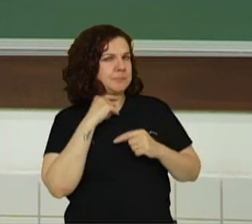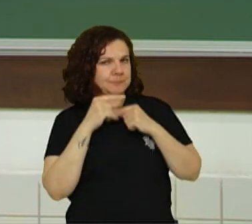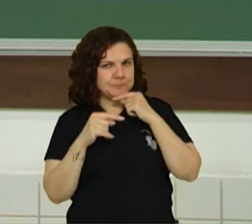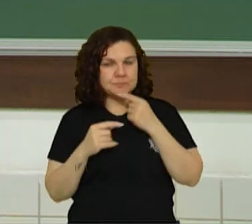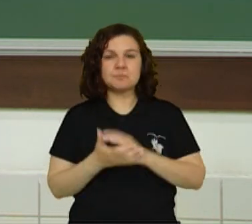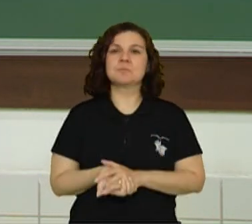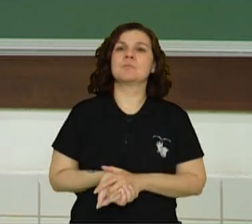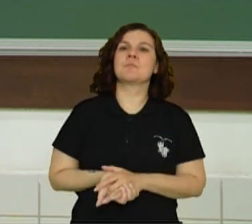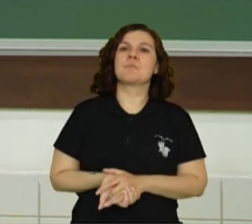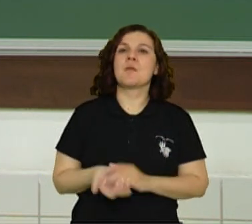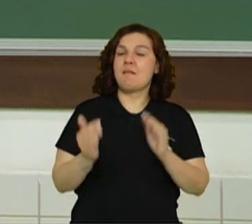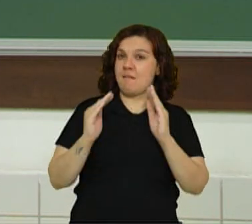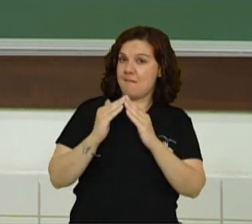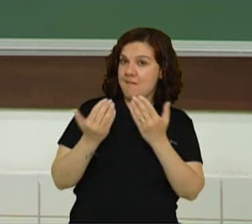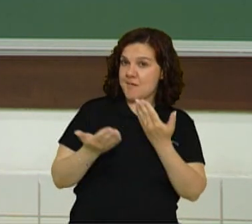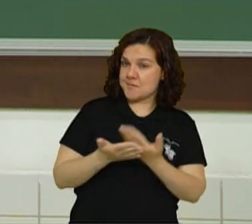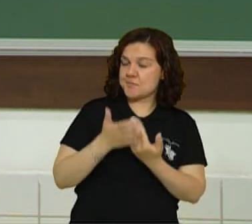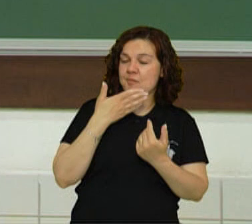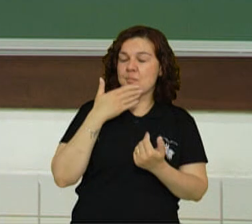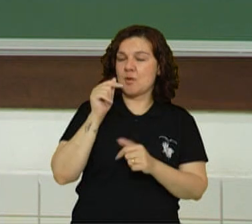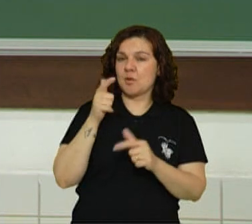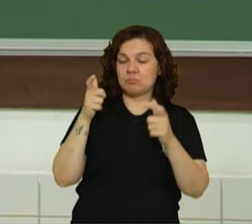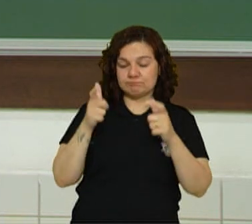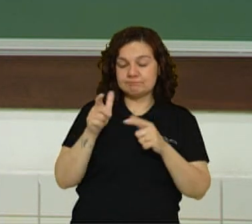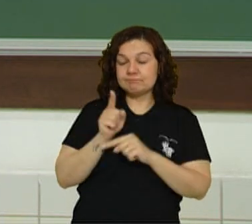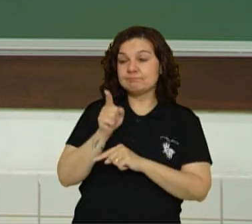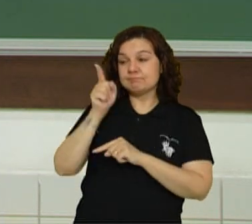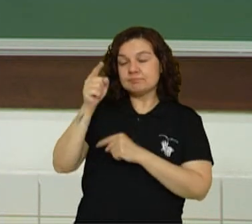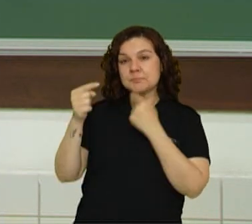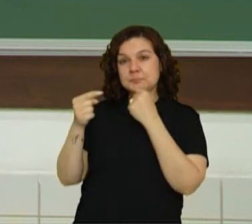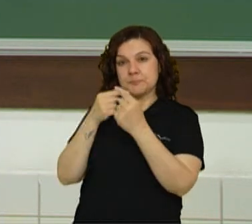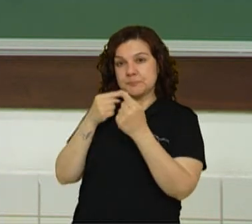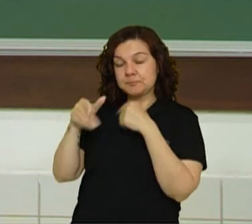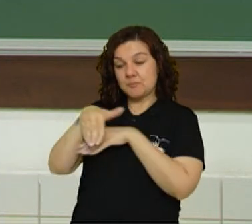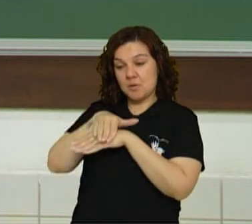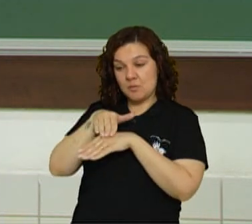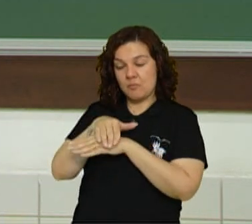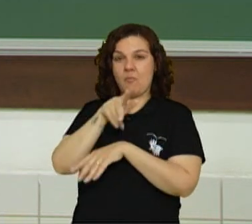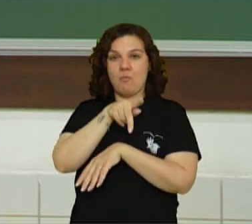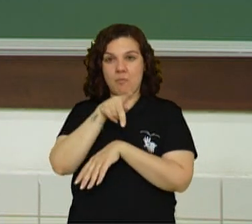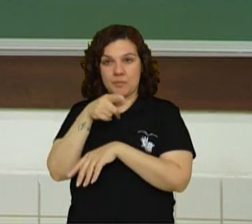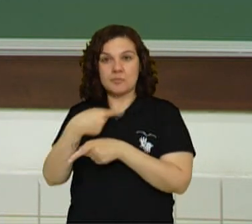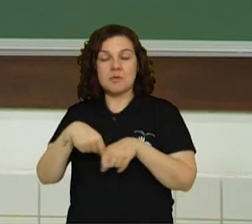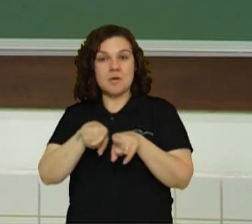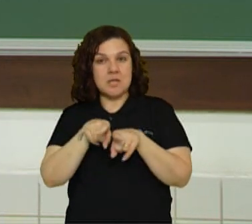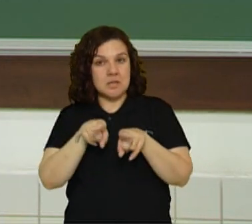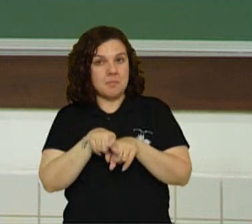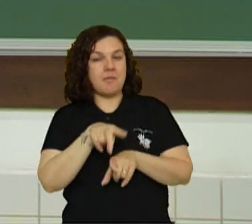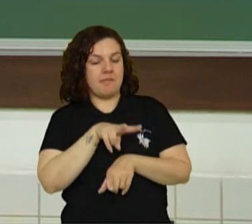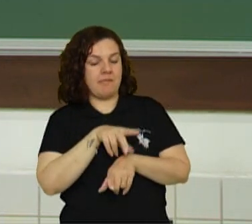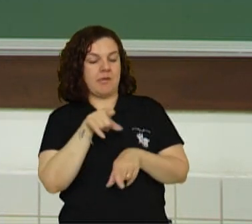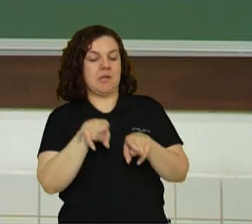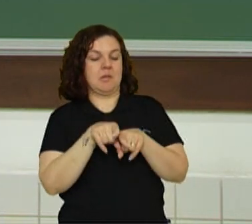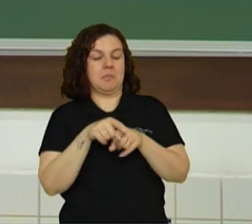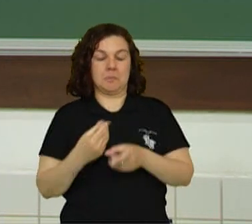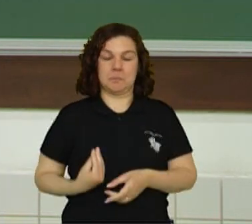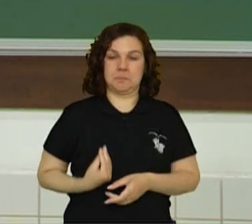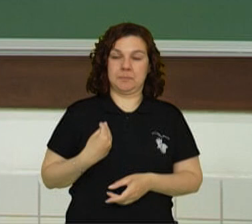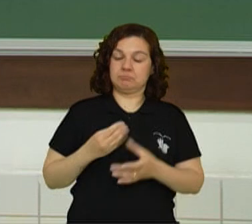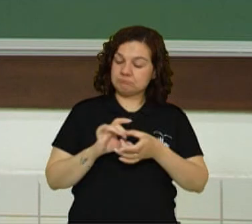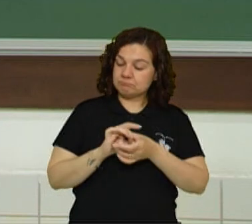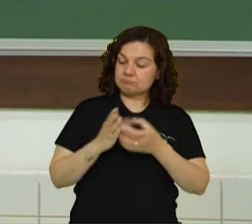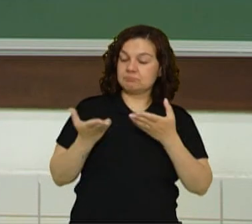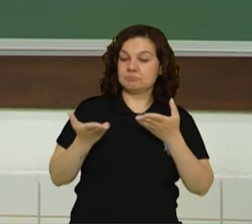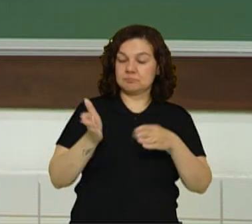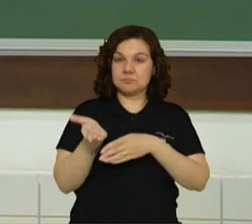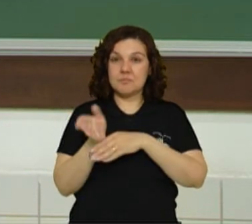que você tenha, a escola é o melhor lugar para você obter informações. O seu professor também sempre vai estar à